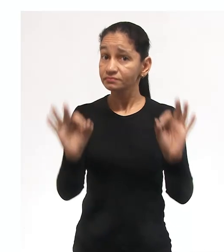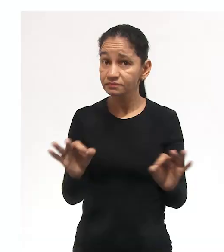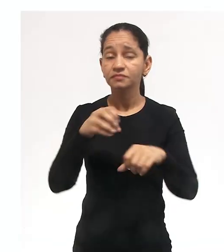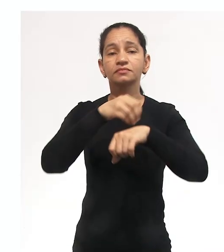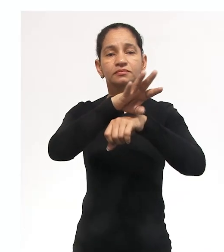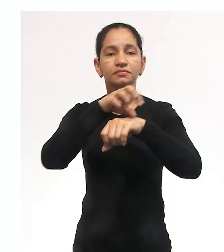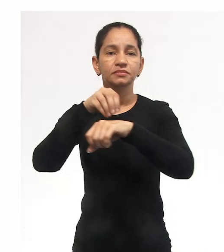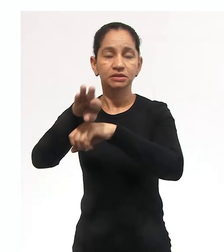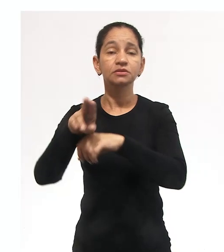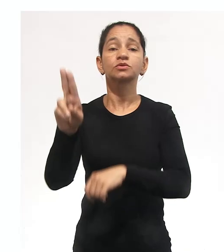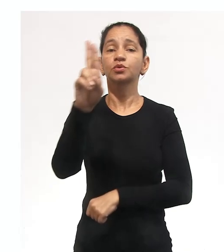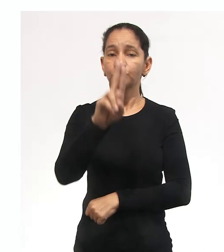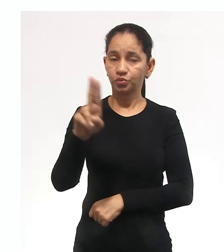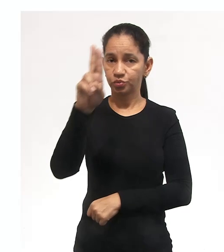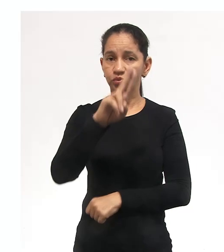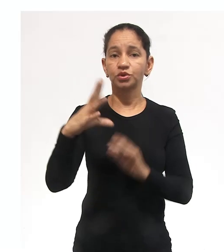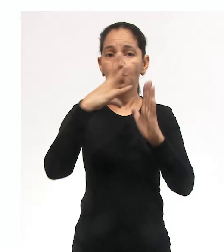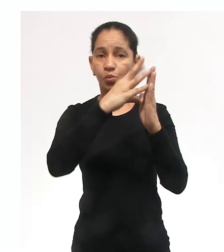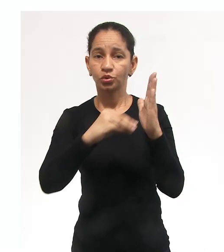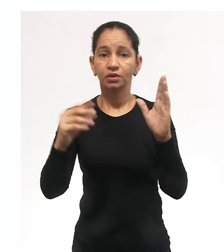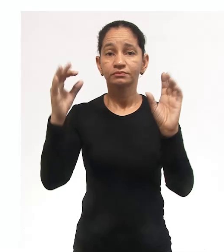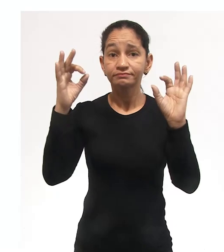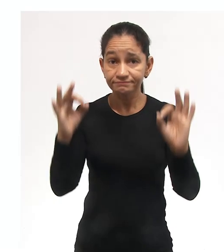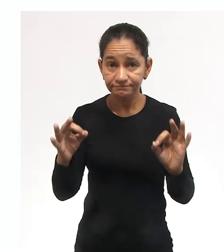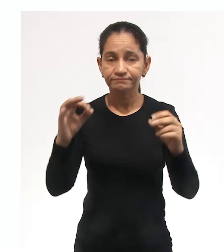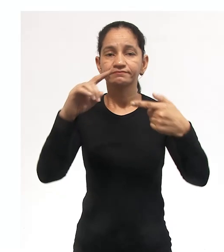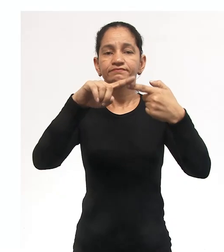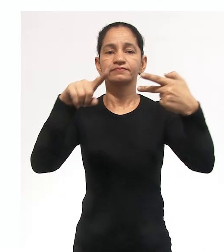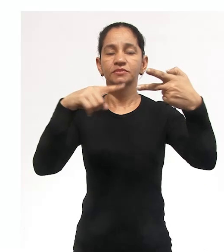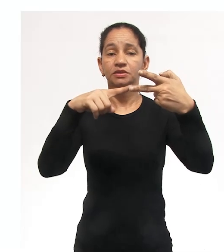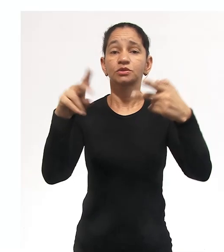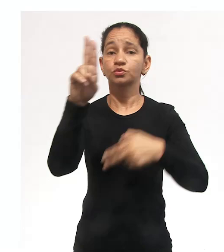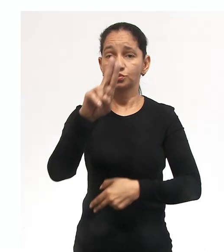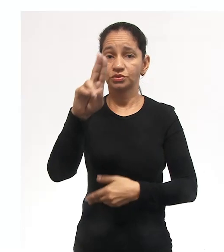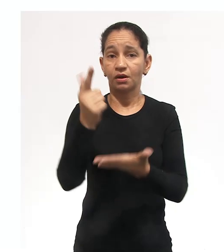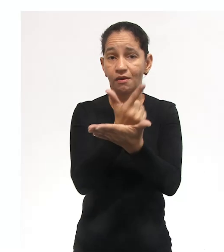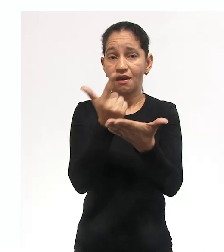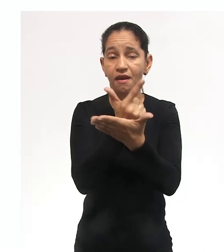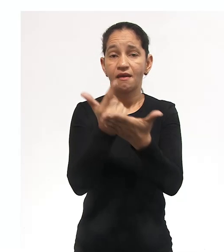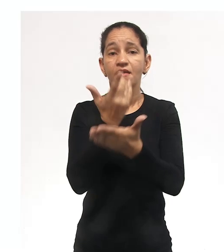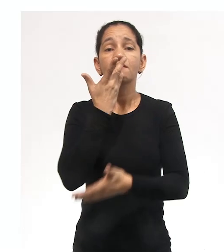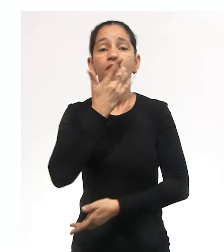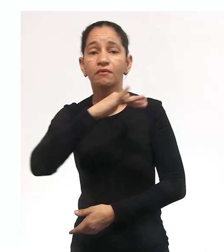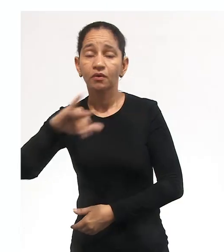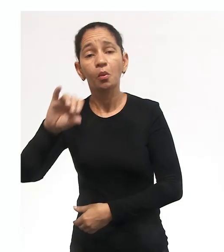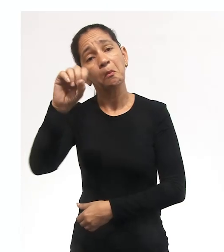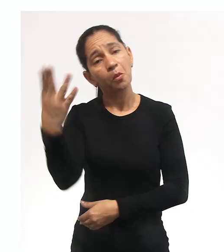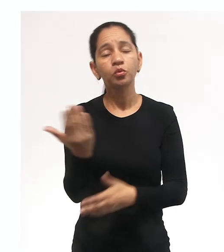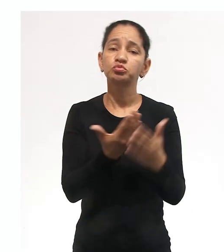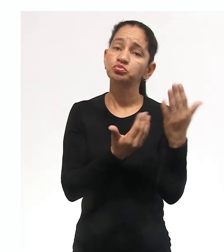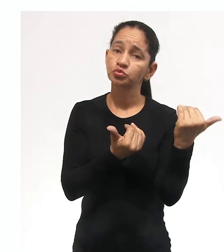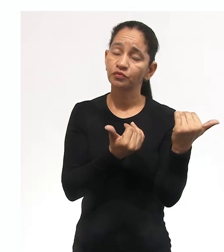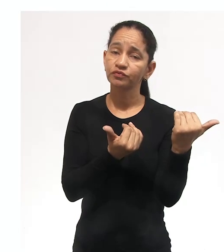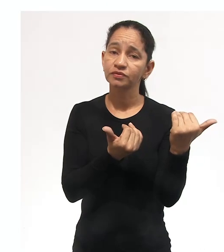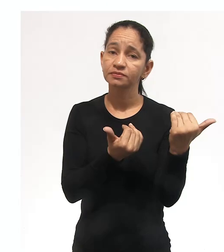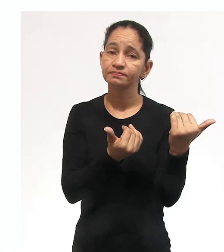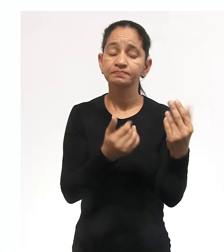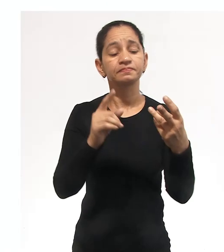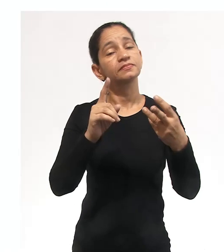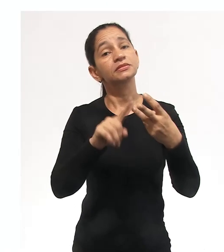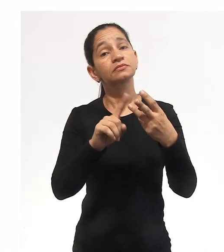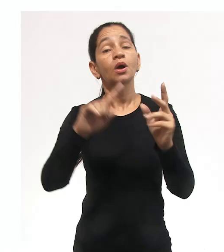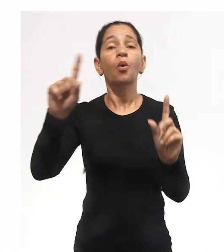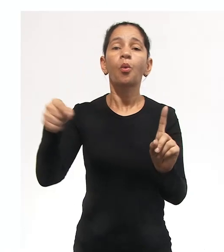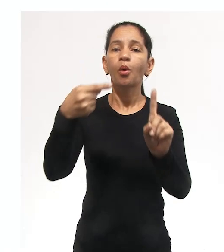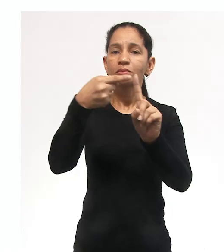são as orientações? Utilizar o modelo indicado, utilizar o livro infantil ou infanto-juvenil. Os